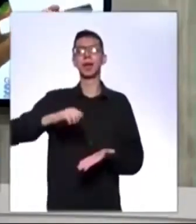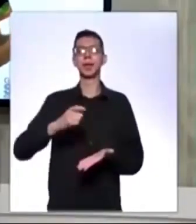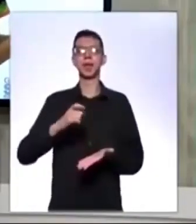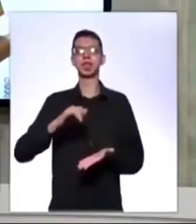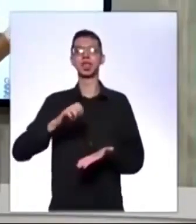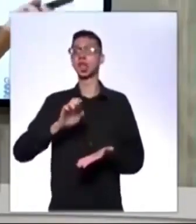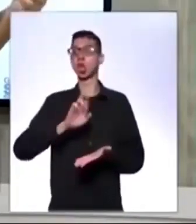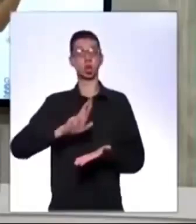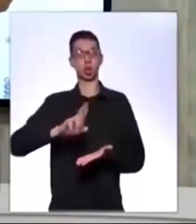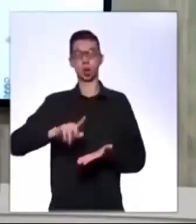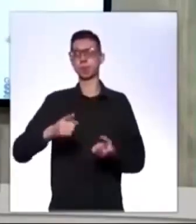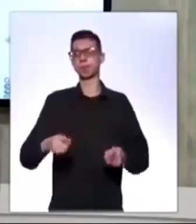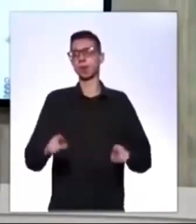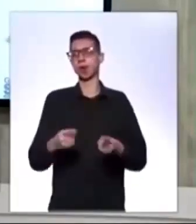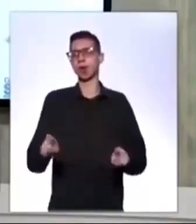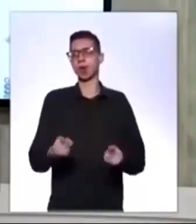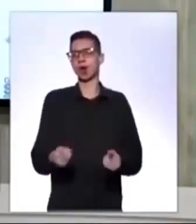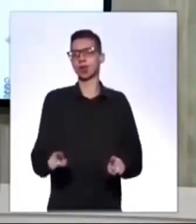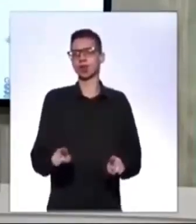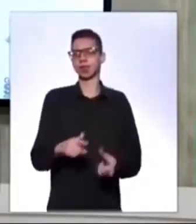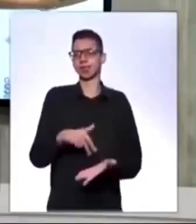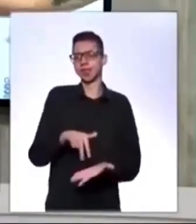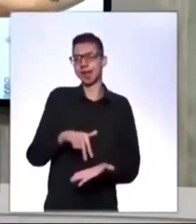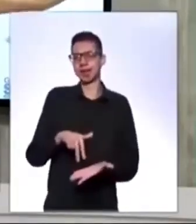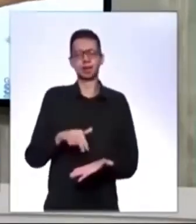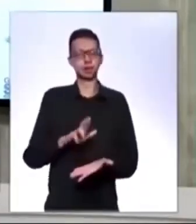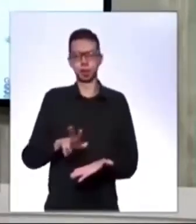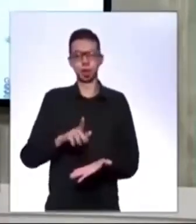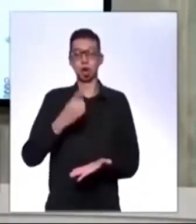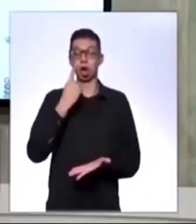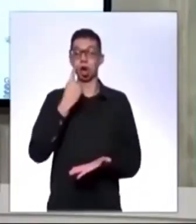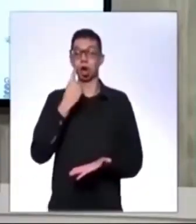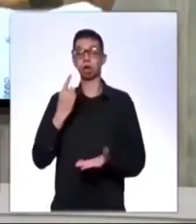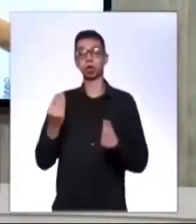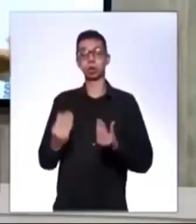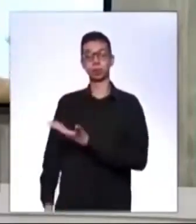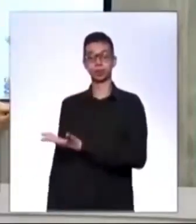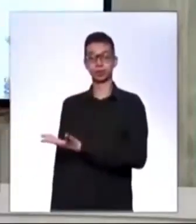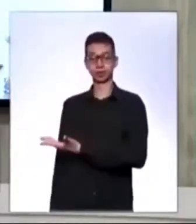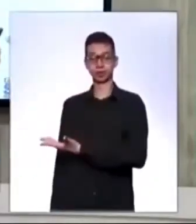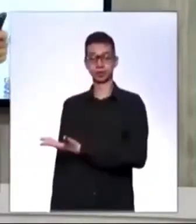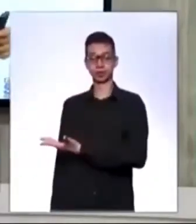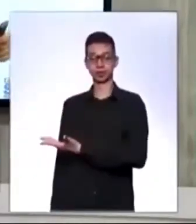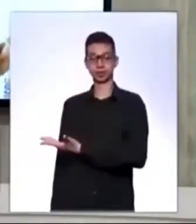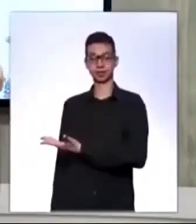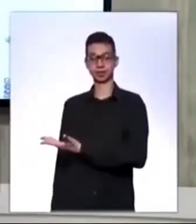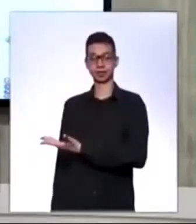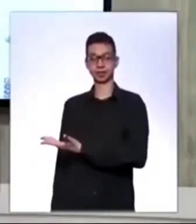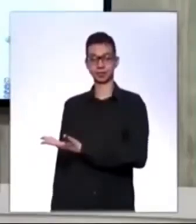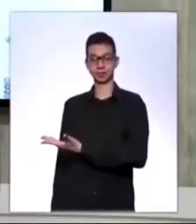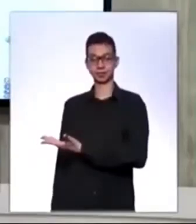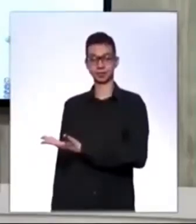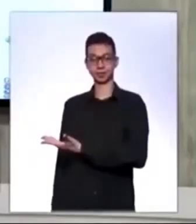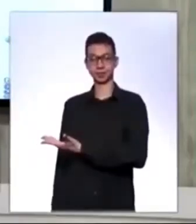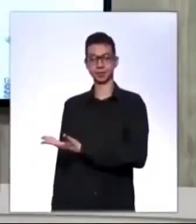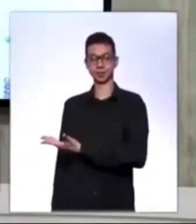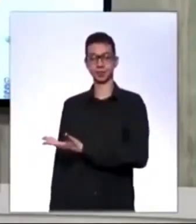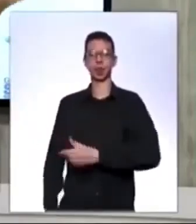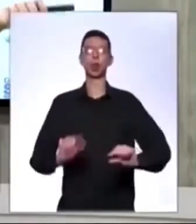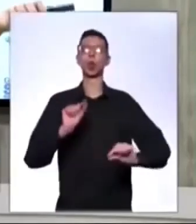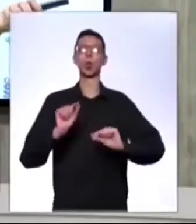machixe, não é essa. Machixe, né, é aqui, ó, você dança aqui, ó, girando nessa situação. E aí o que acontecia? Chegou a ser proibida, porque eles